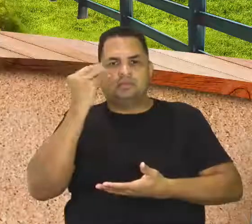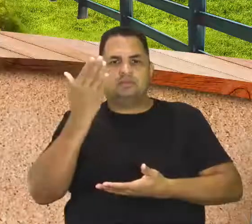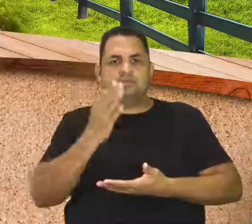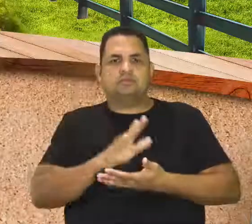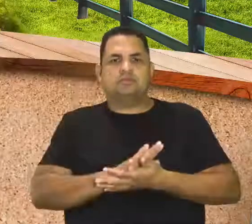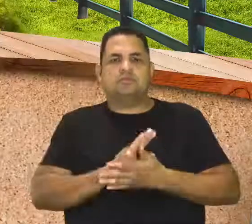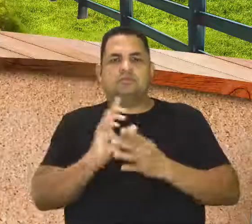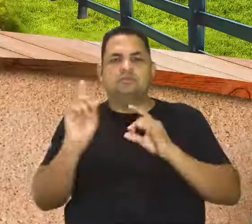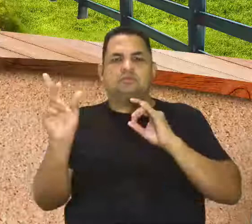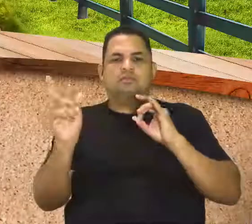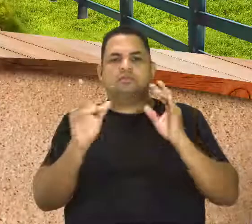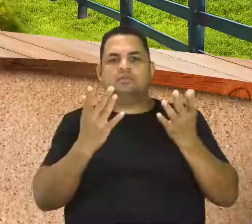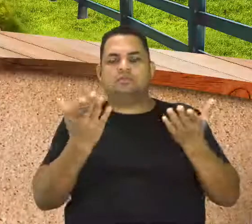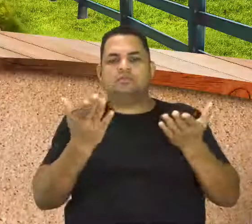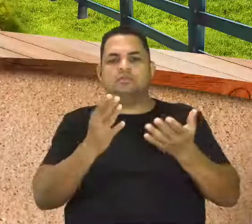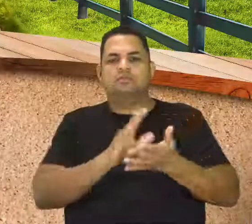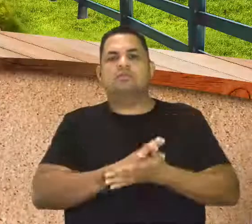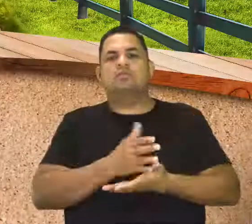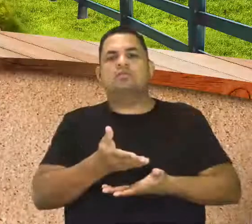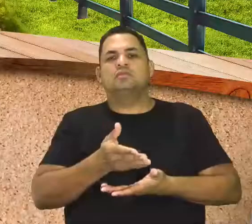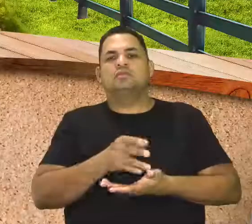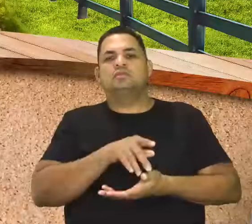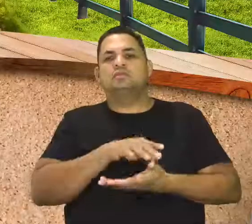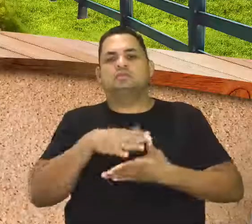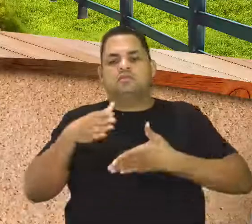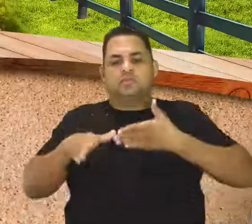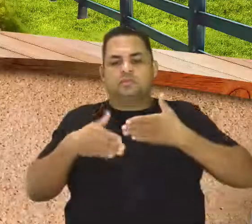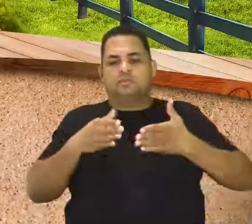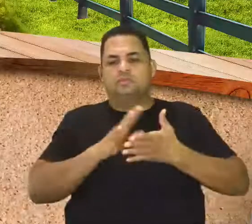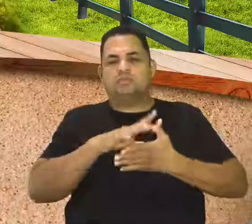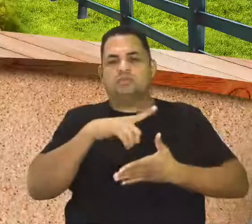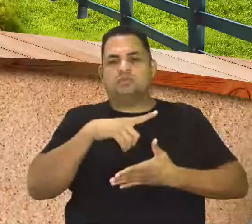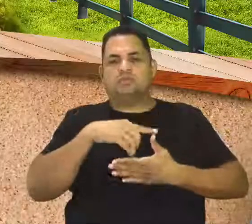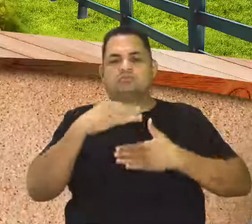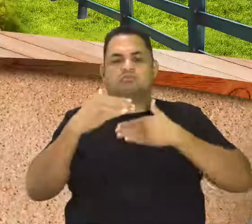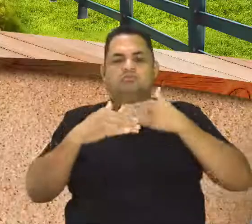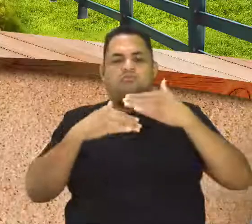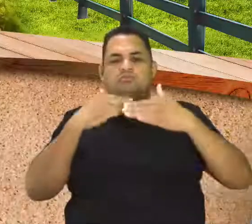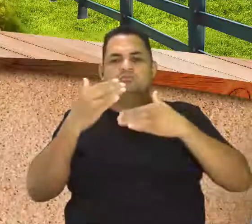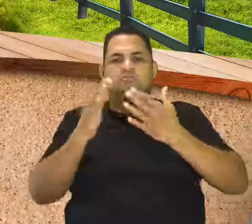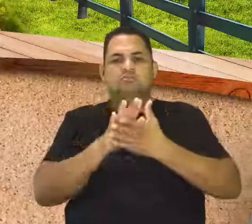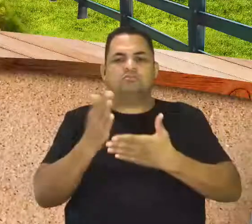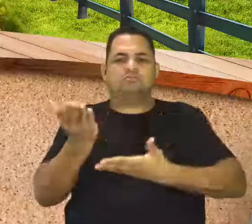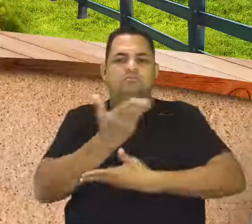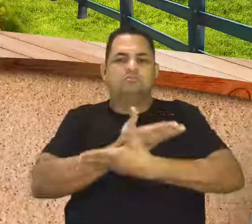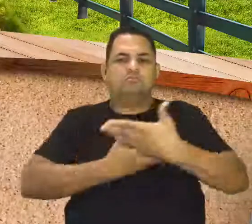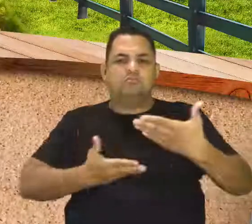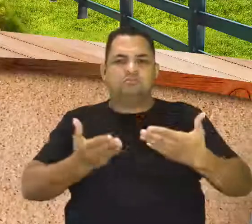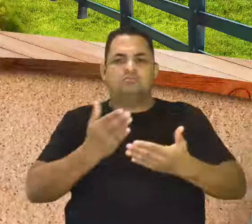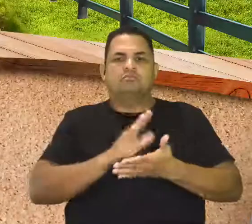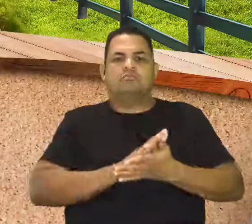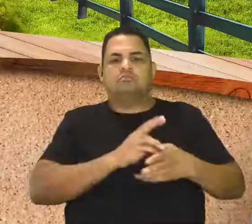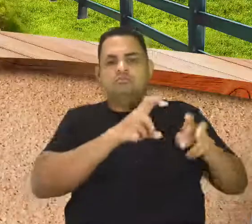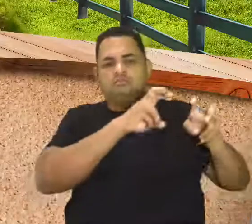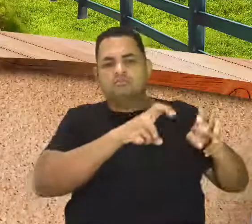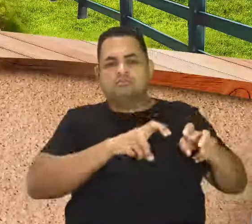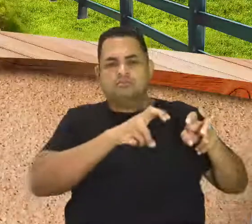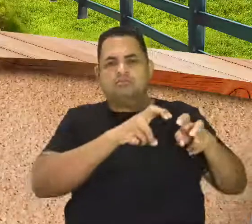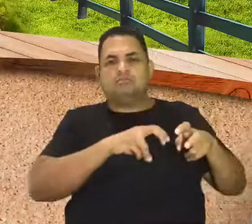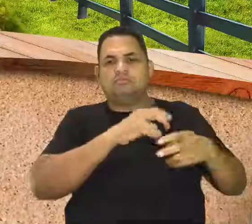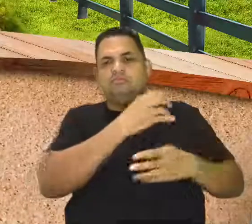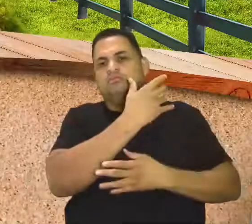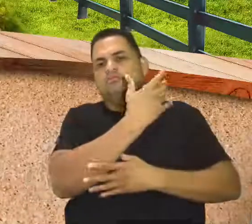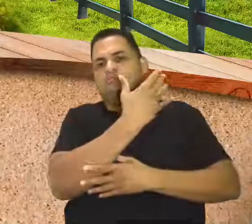que cada produtor tem durante esse processo gradativo de integração da silvicultura, né,